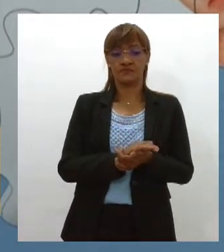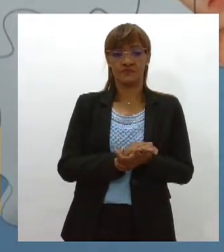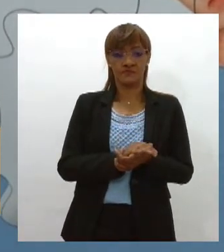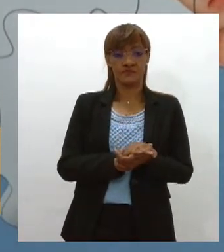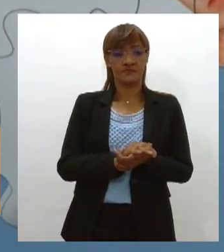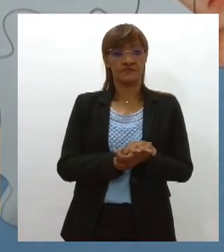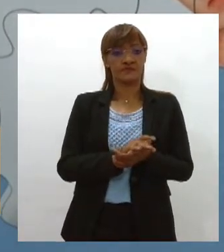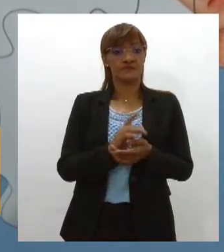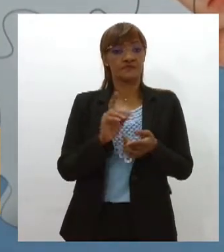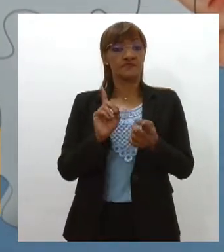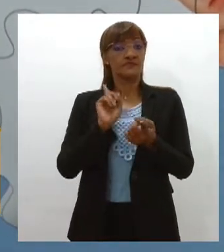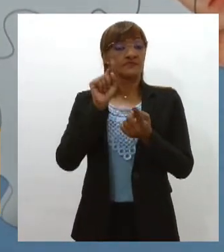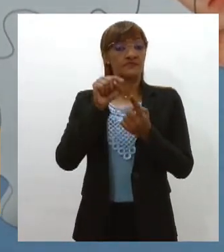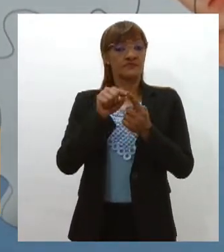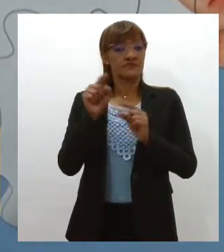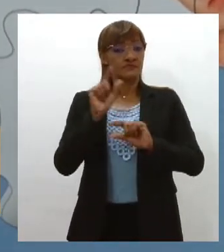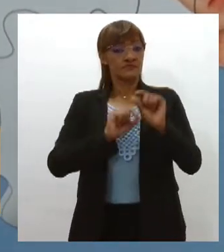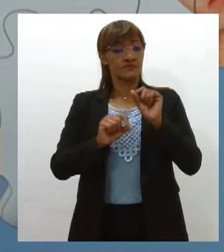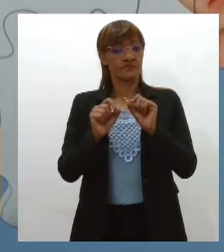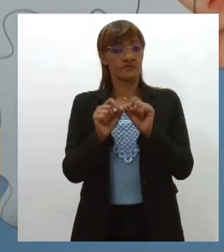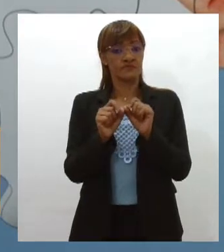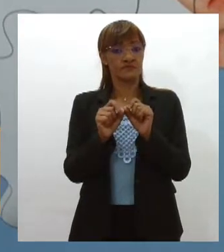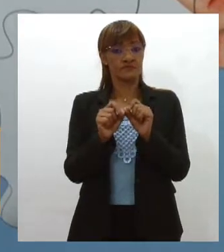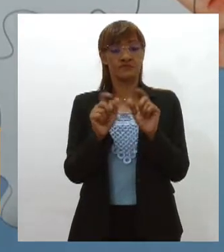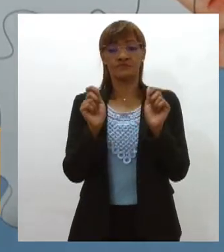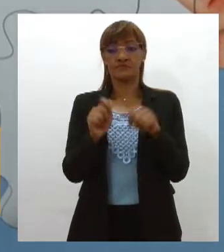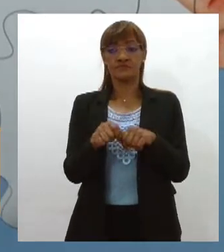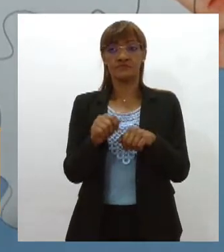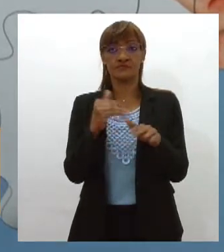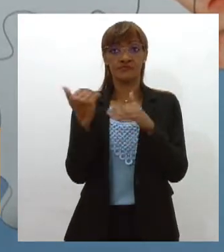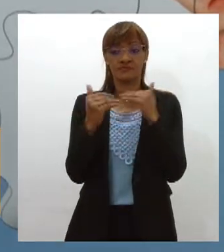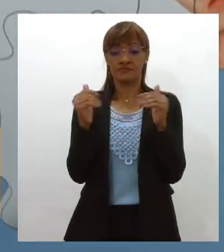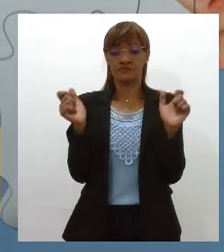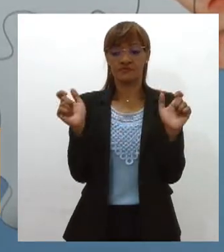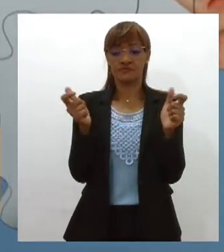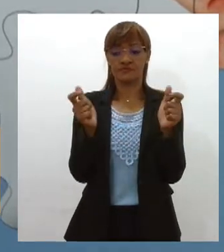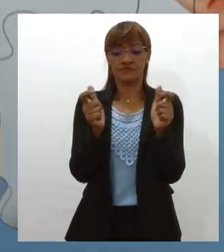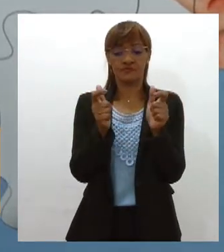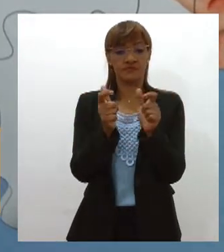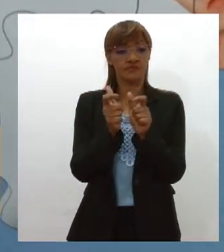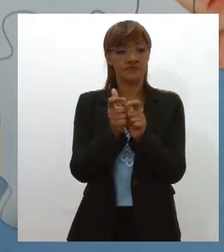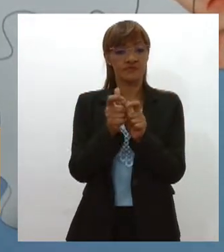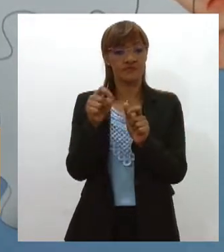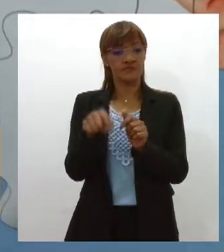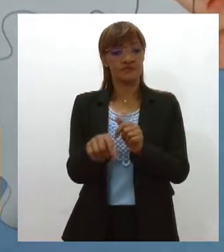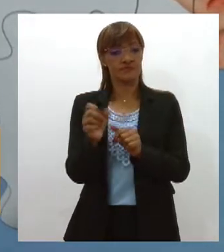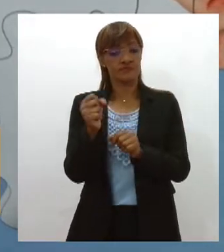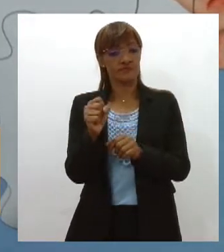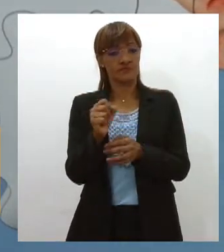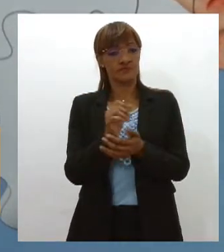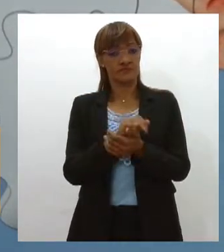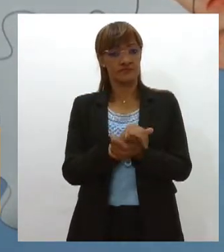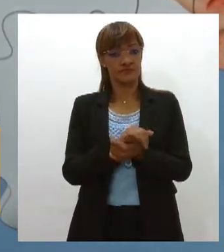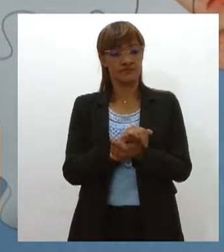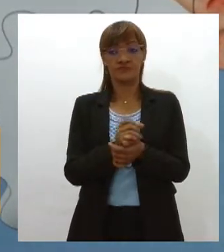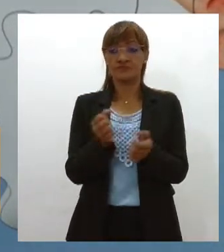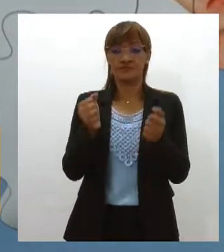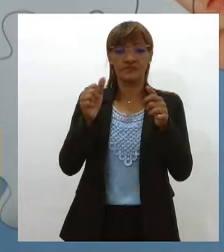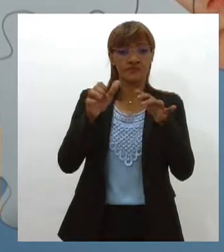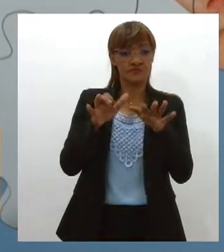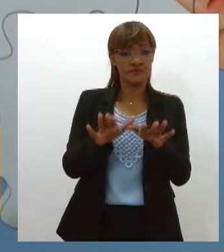O objetivo é reduzir a mortalidade por câncer de mama em Sergipe e por inclusão em todo o Brasil. Então, essas